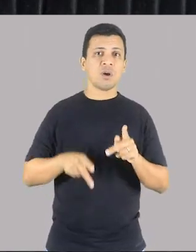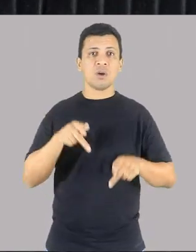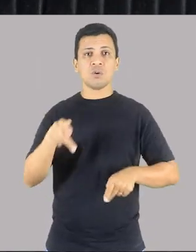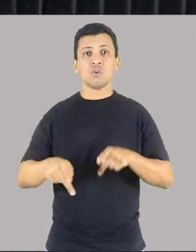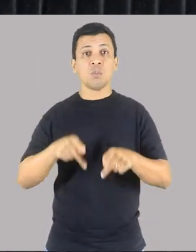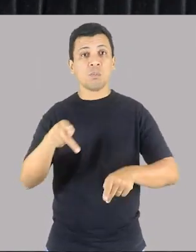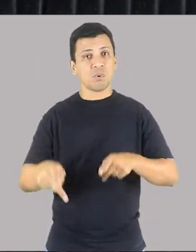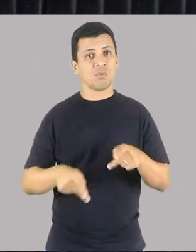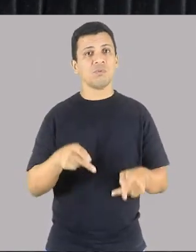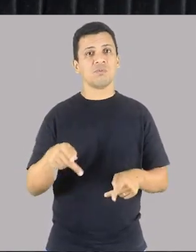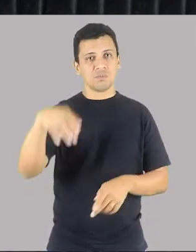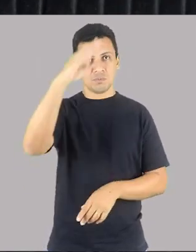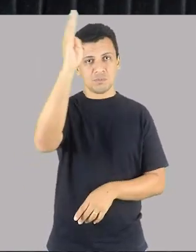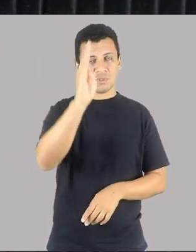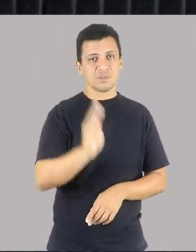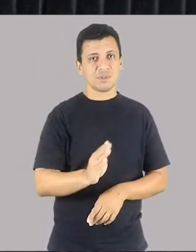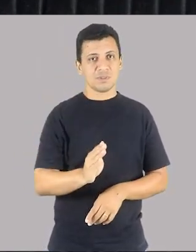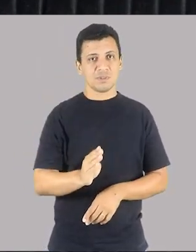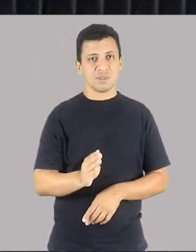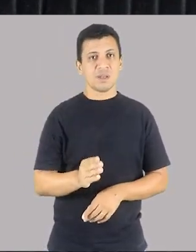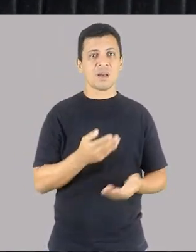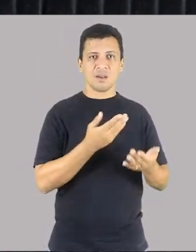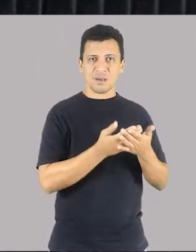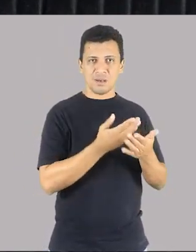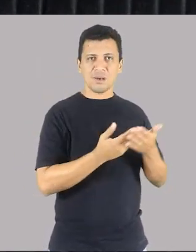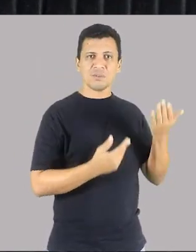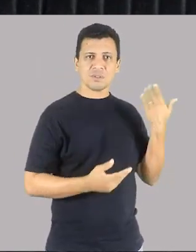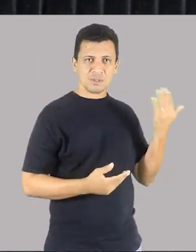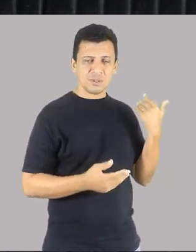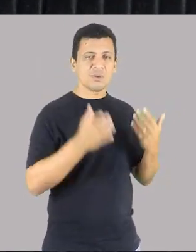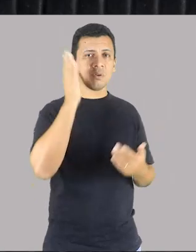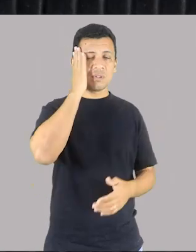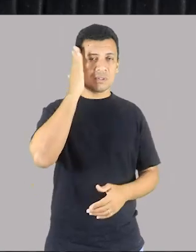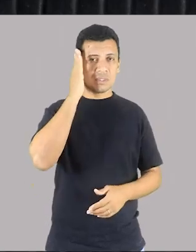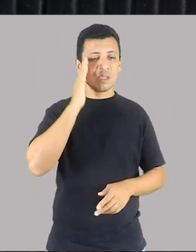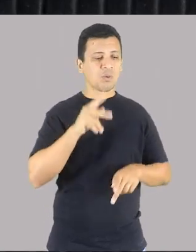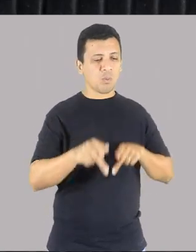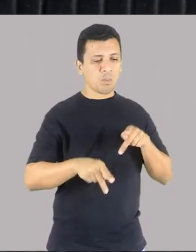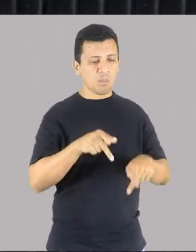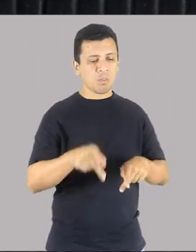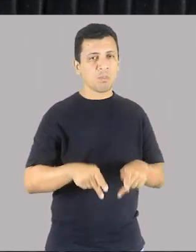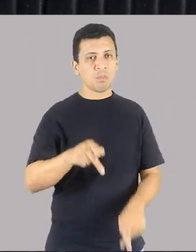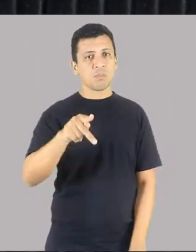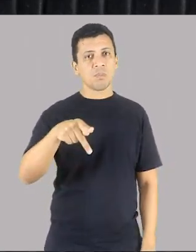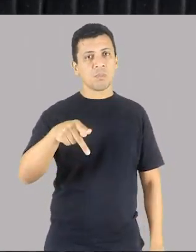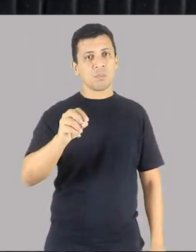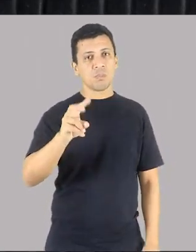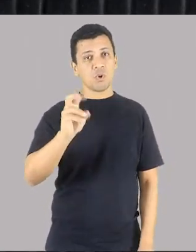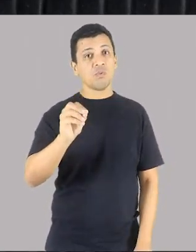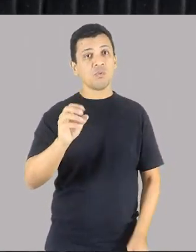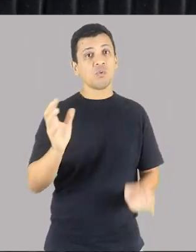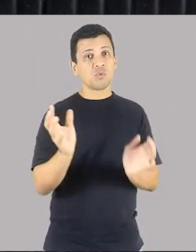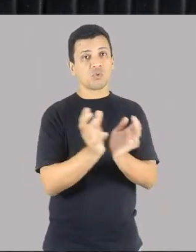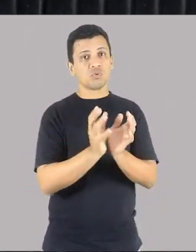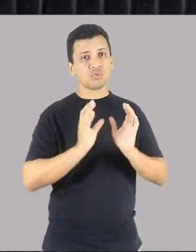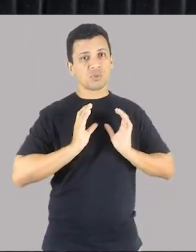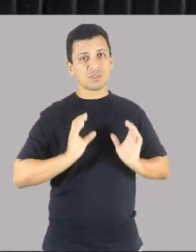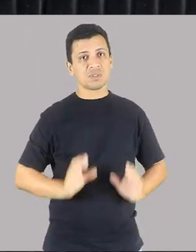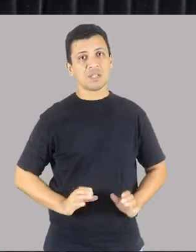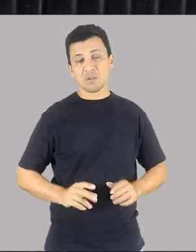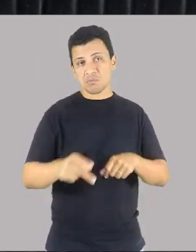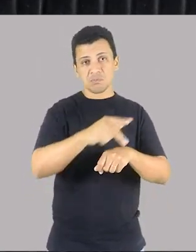interesse da população. Já entendemos aqui em outras aulas o que seria o povo e vocês já sabem que é o conjunto de cidadãos de um